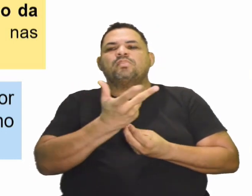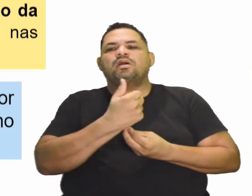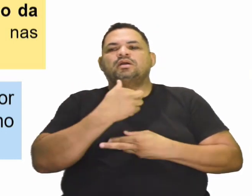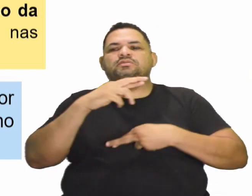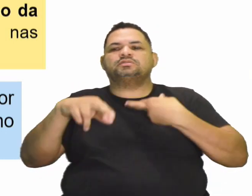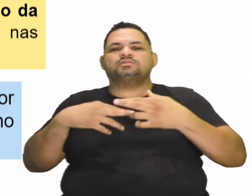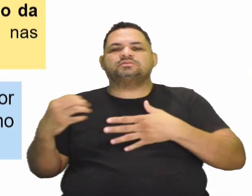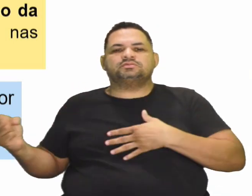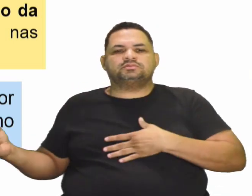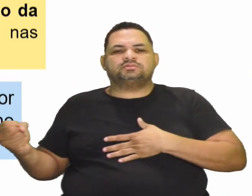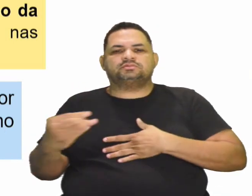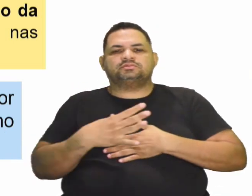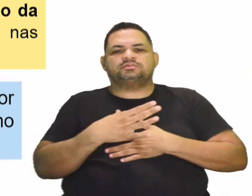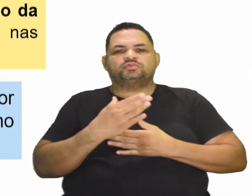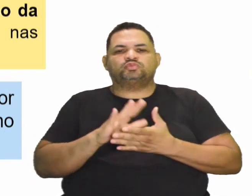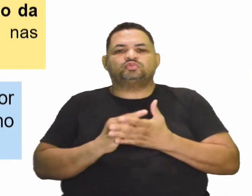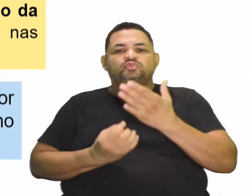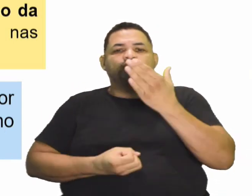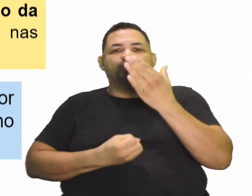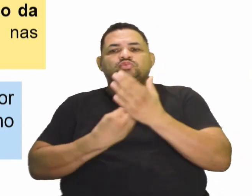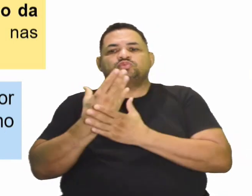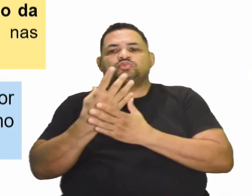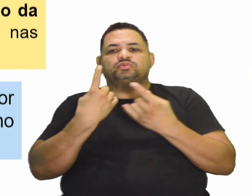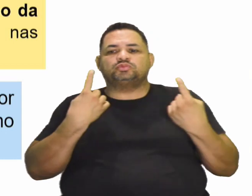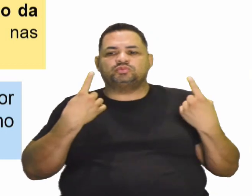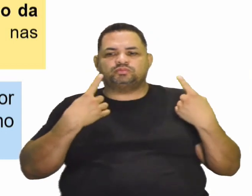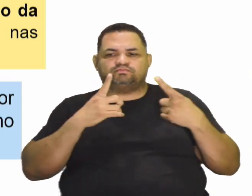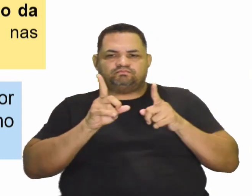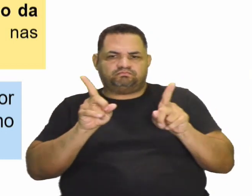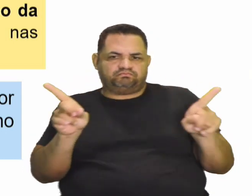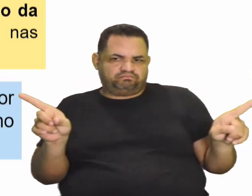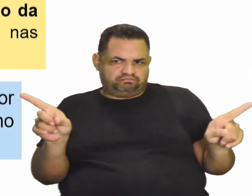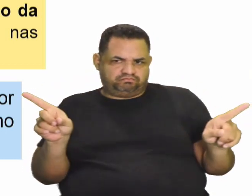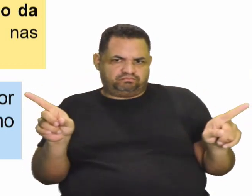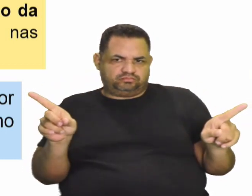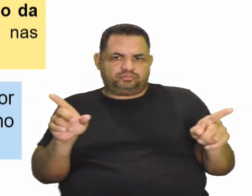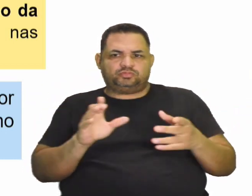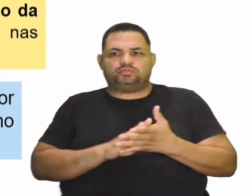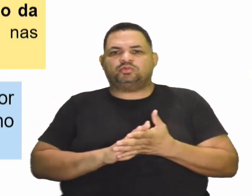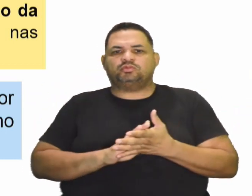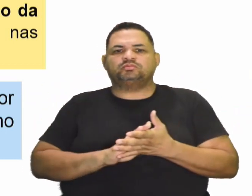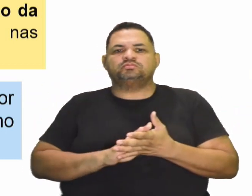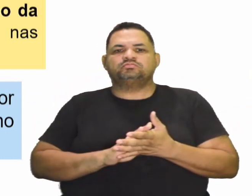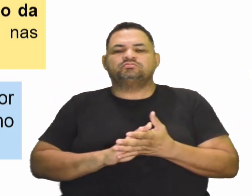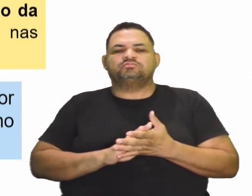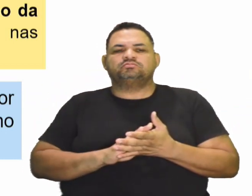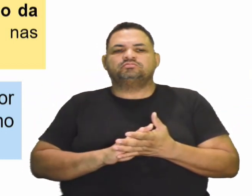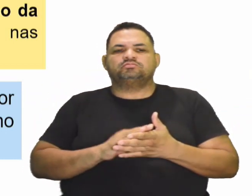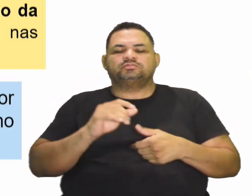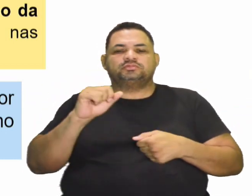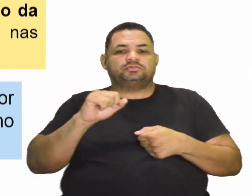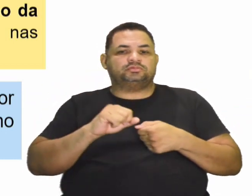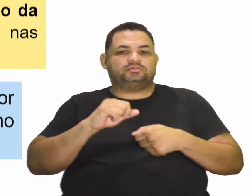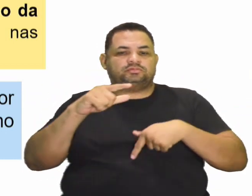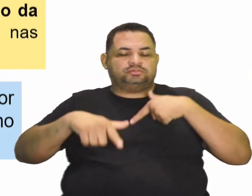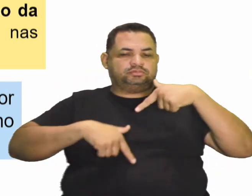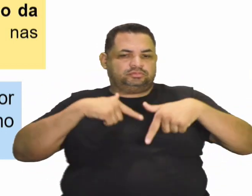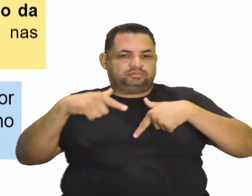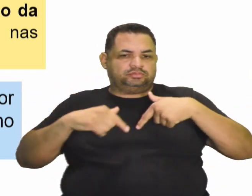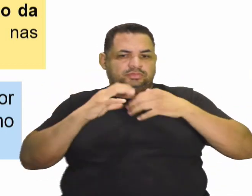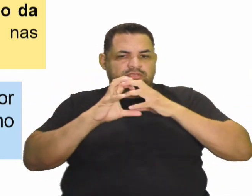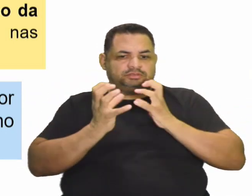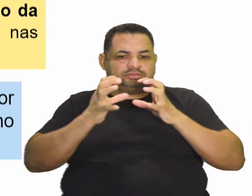aí, né, a esses motivos, a esses objetivos aí, que foi produzido pelos artistas medievais. Então, eles se